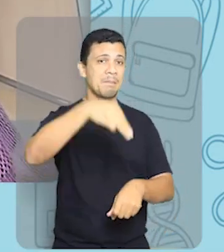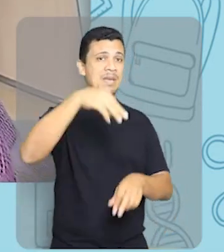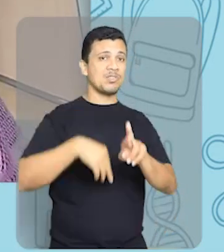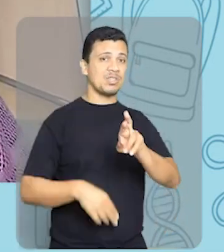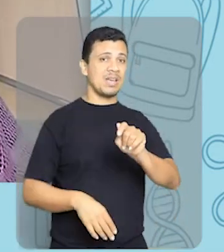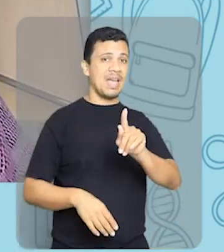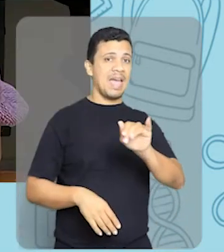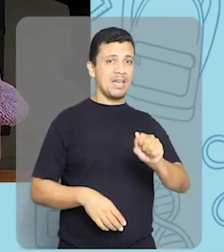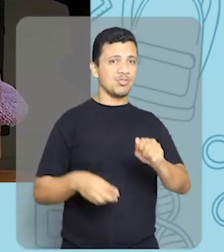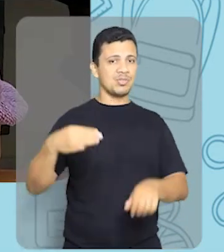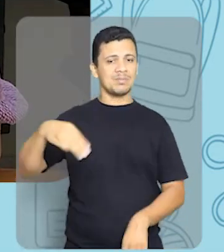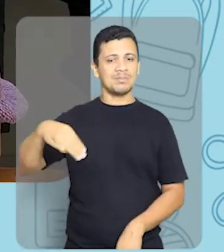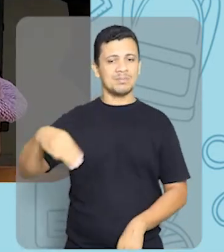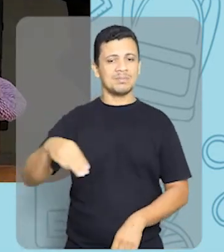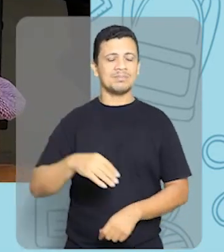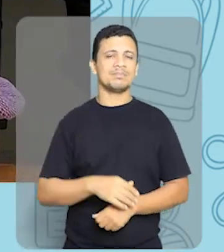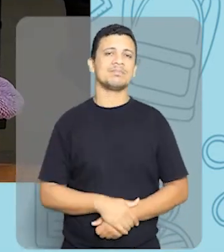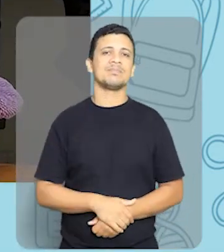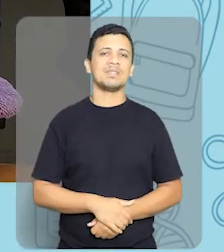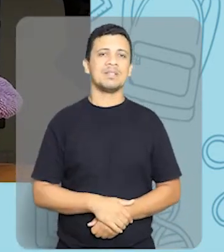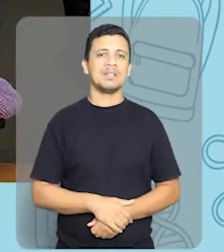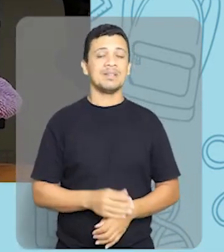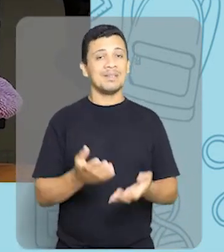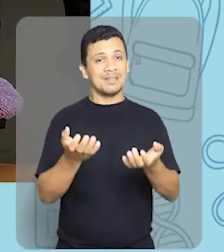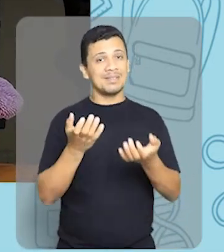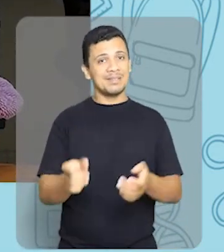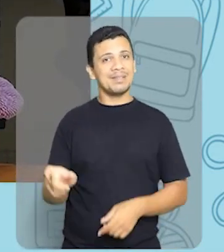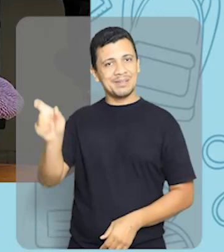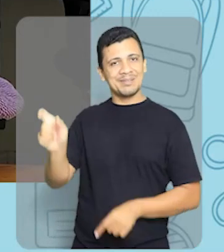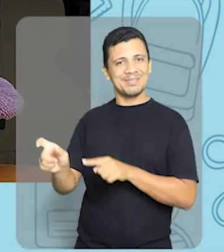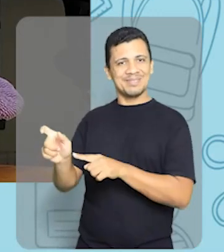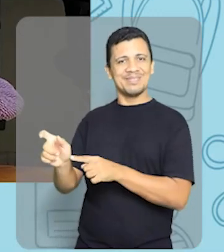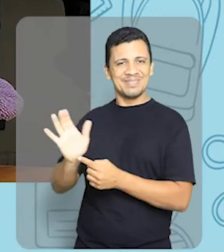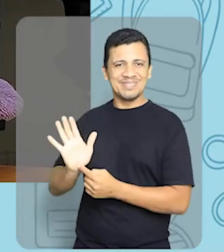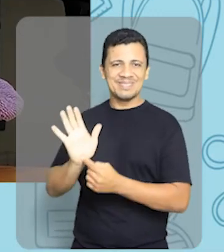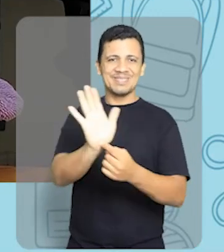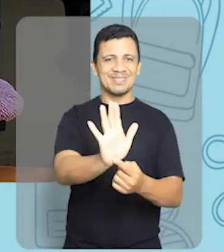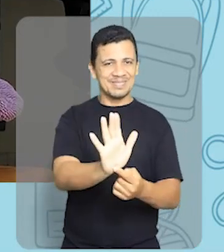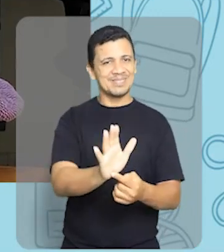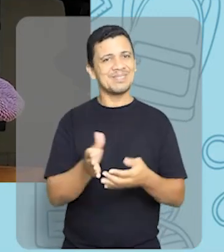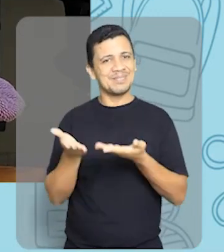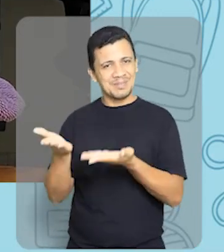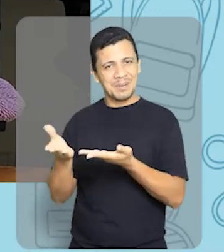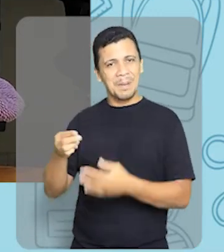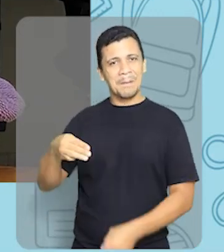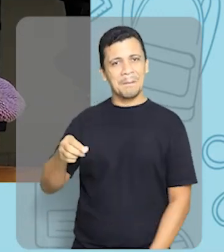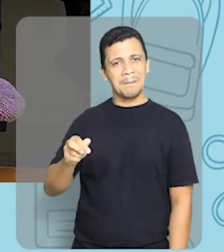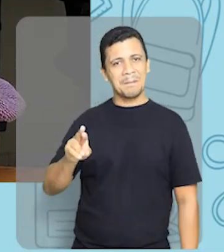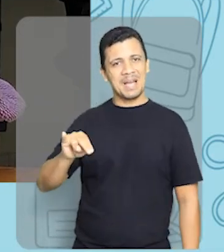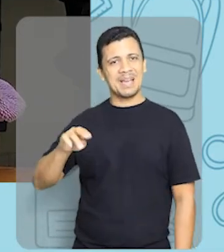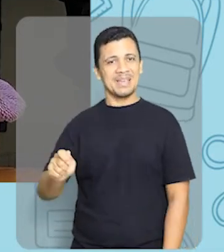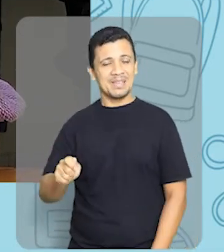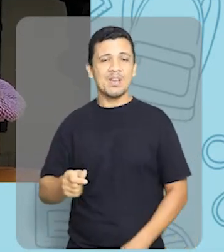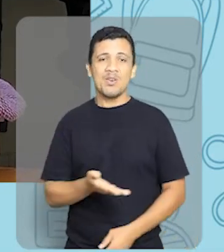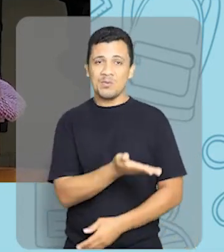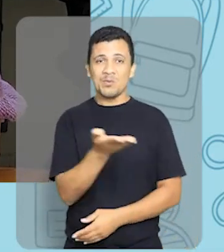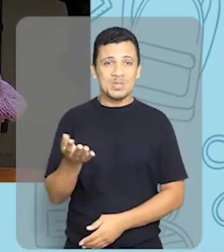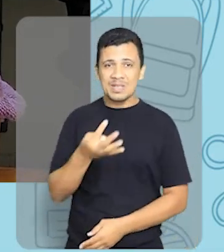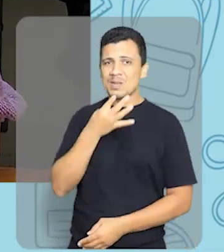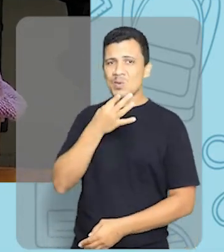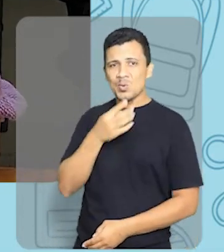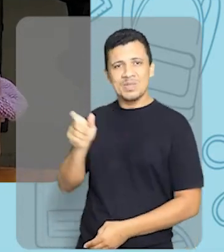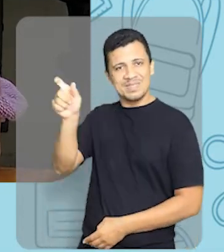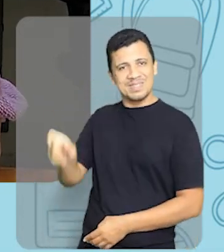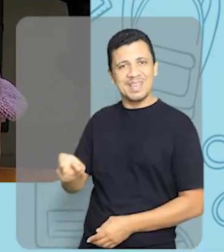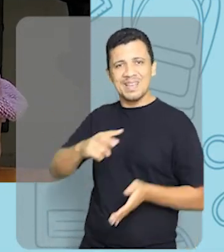do Maranhão. A gente queria dar esse destaque para Maria Firmina dos Reis, e que vocês possam conhecer e